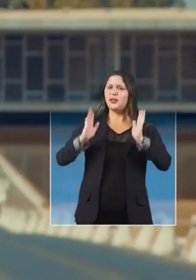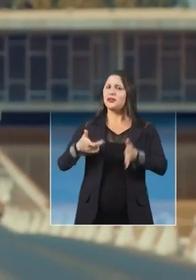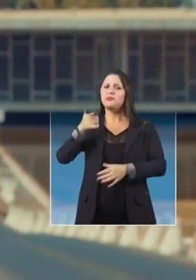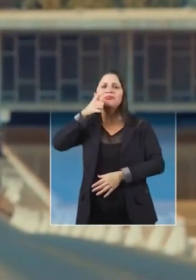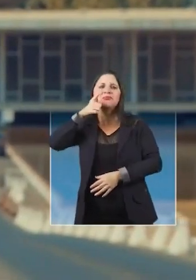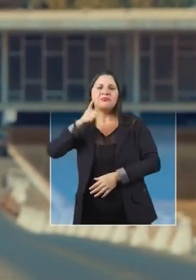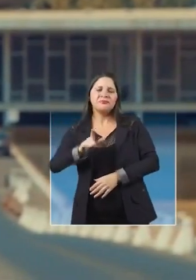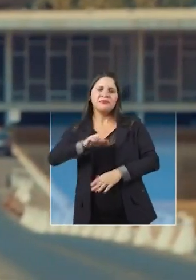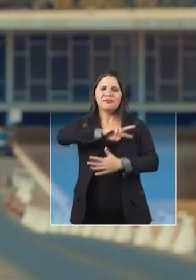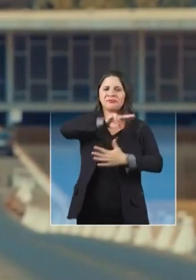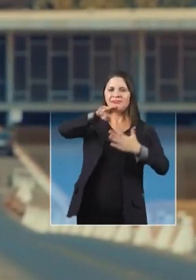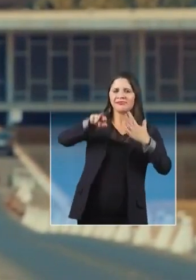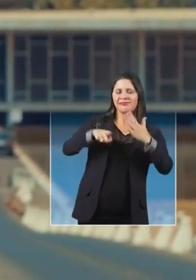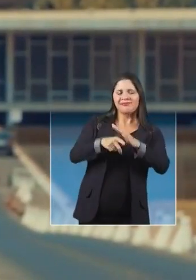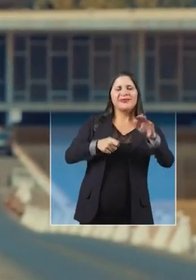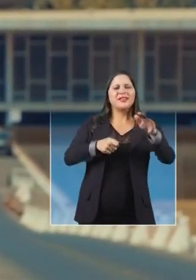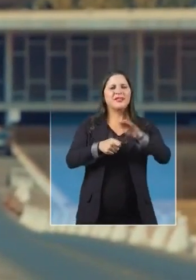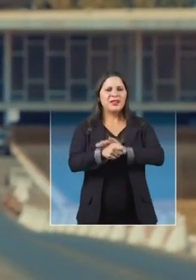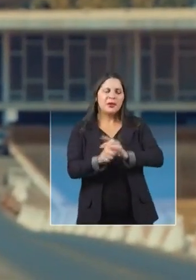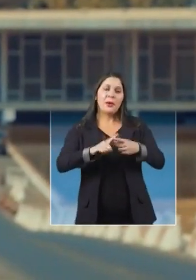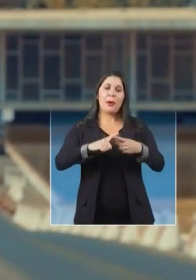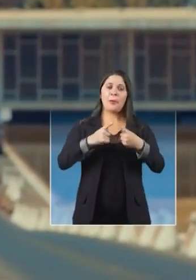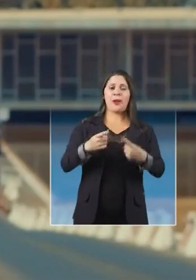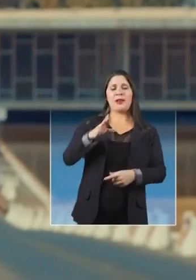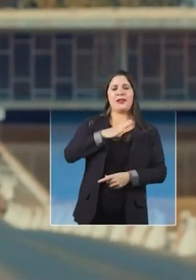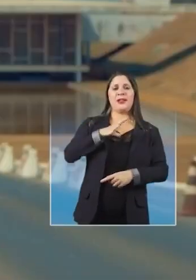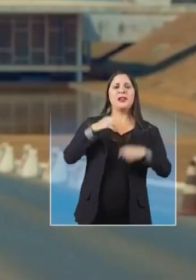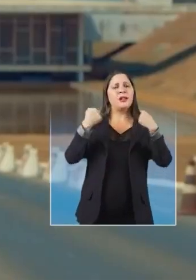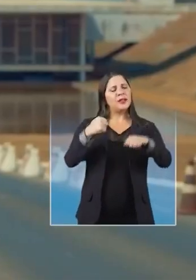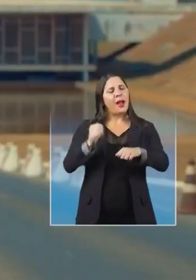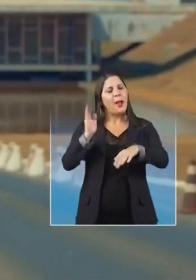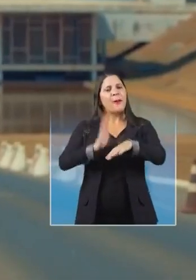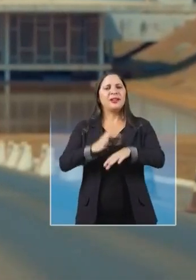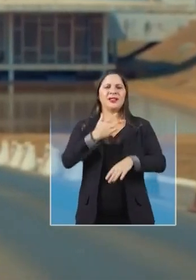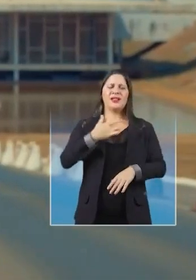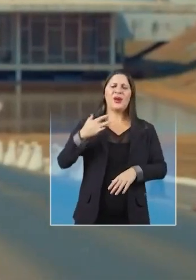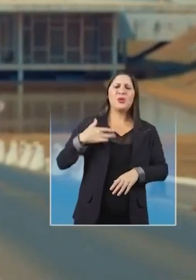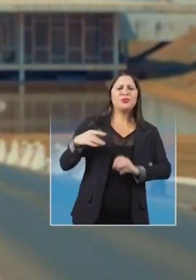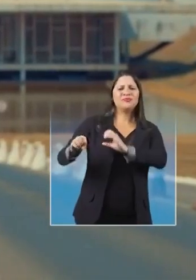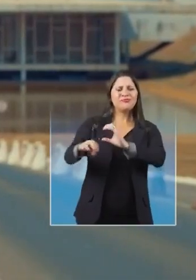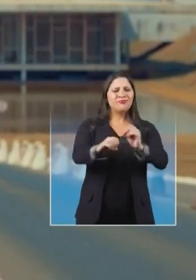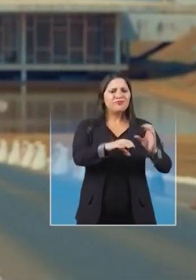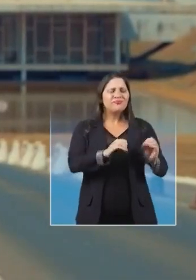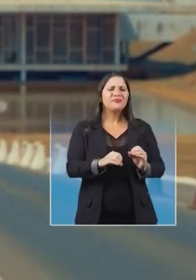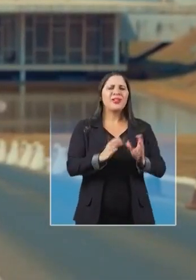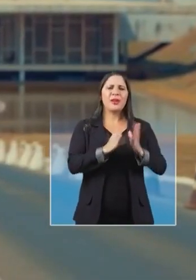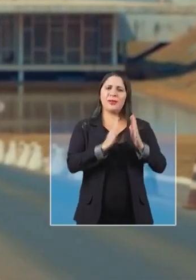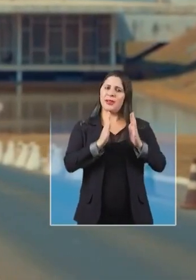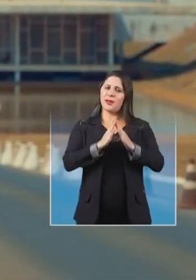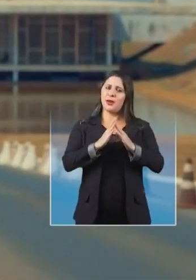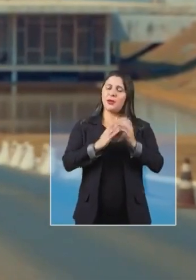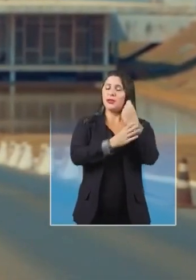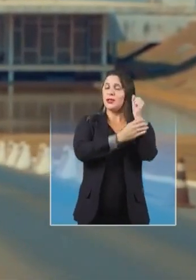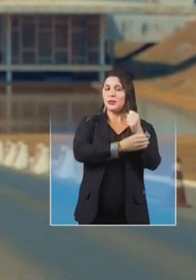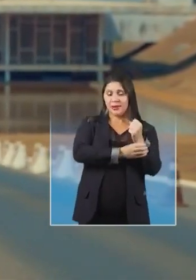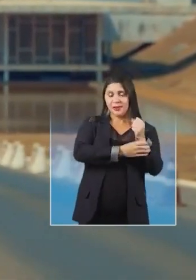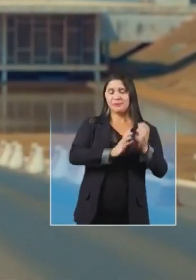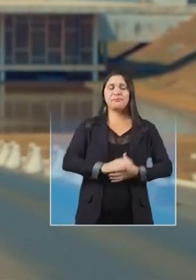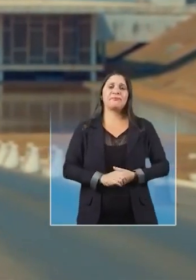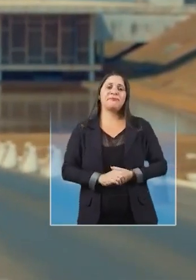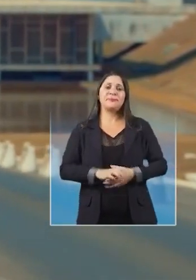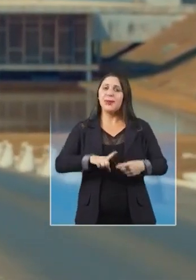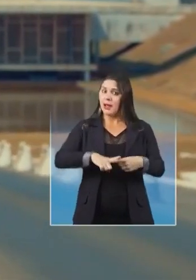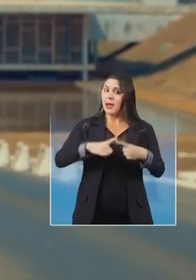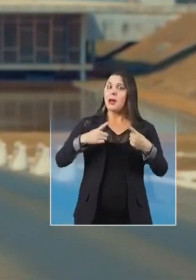viabilizamos muitos investimentos, mas a cidade precisa de muito mais na saúde, na educação, na habitação e na segurança. Mas